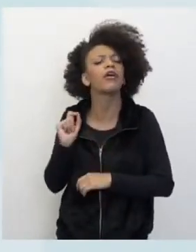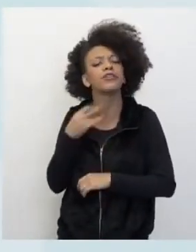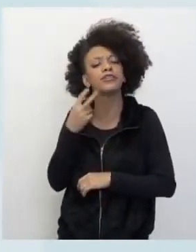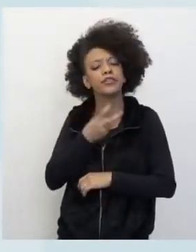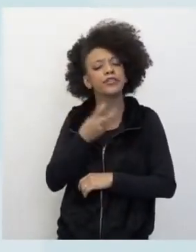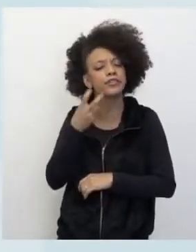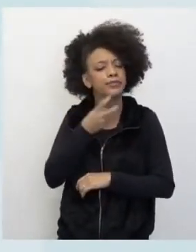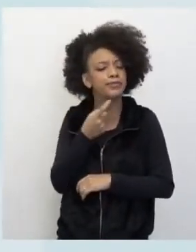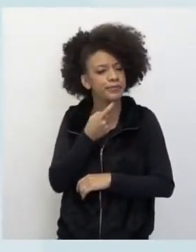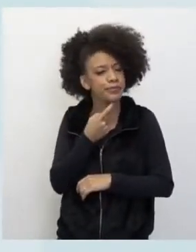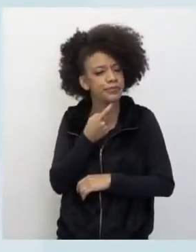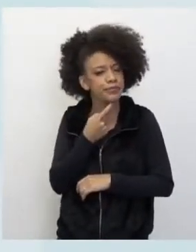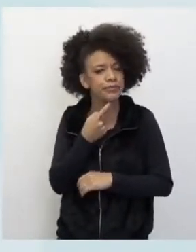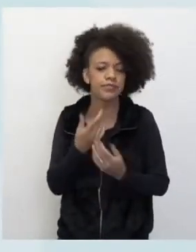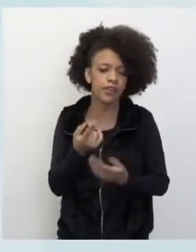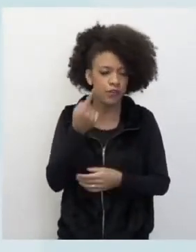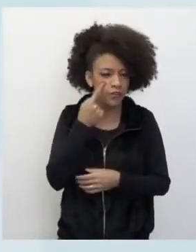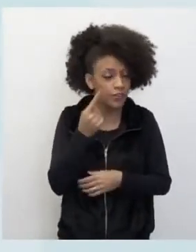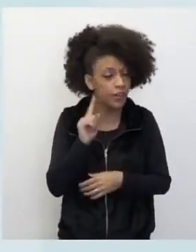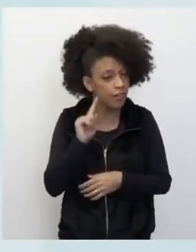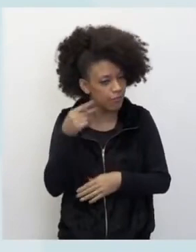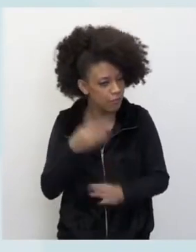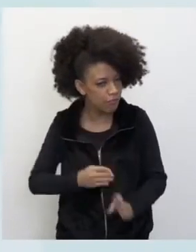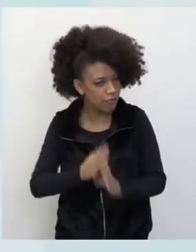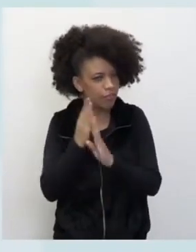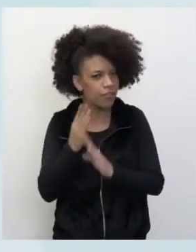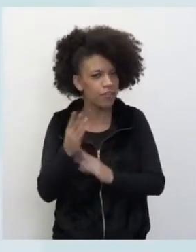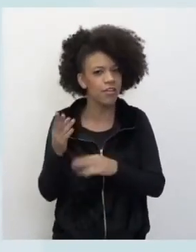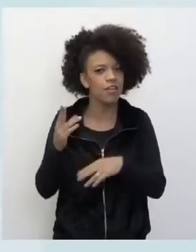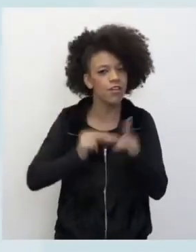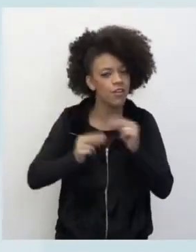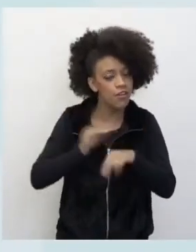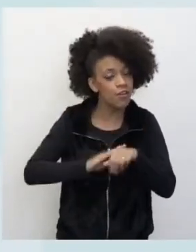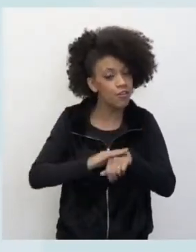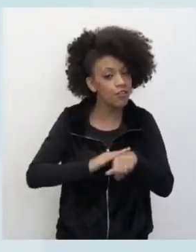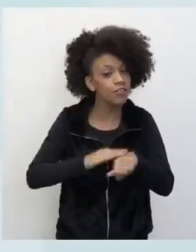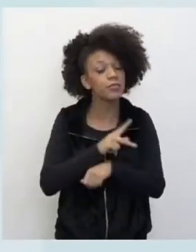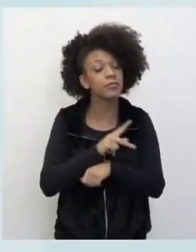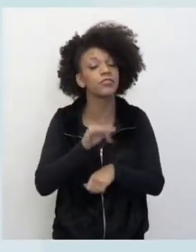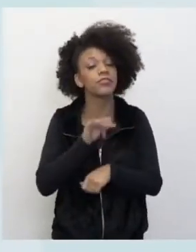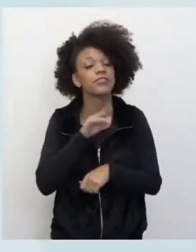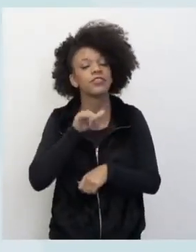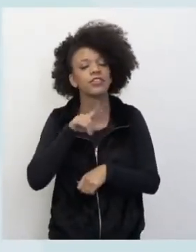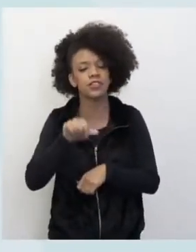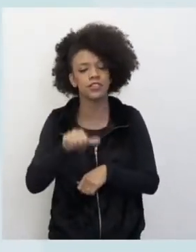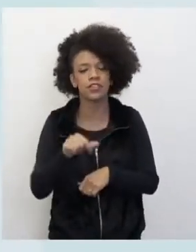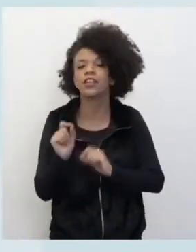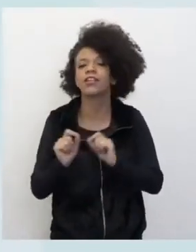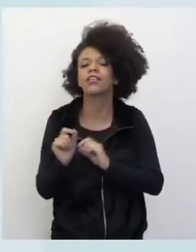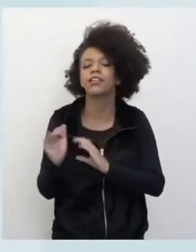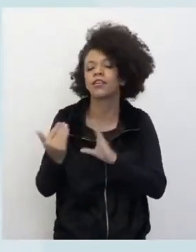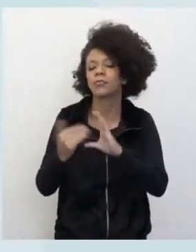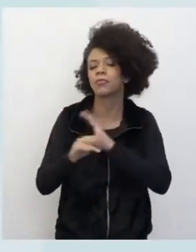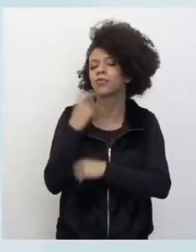falando, hein? Então, vê aí, descobre e fala para a Fernanda aí quem é esse professor que mandou o áudio